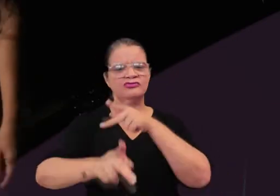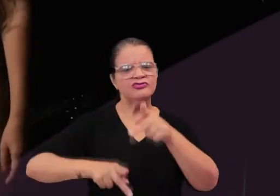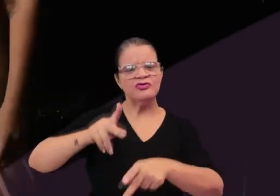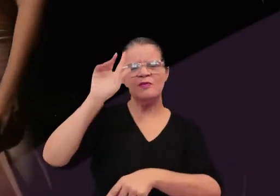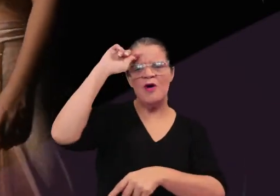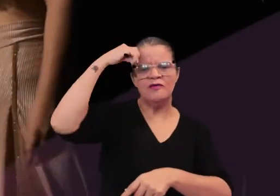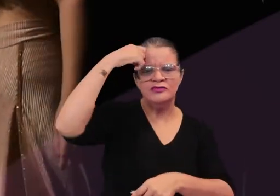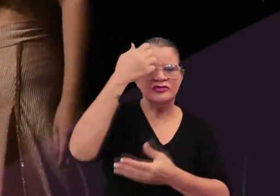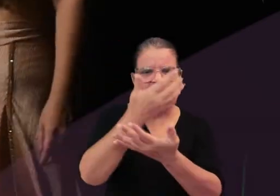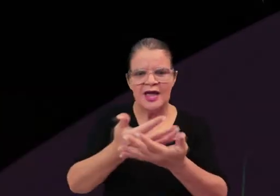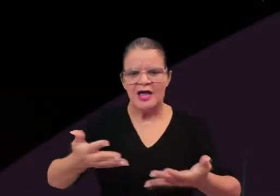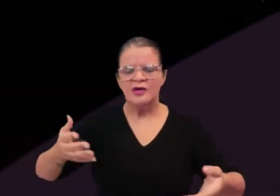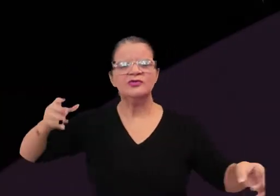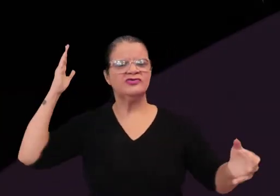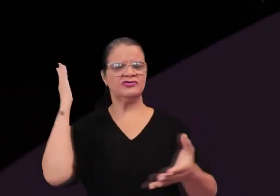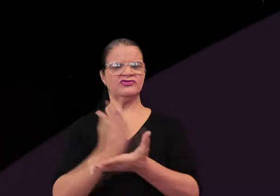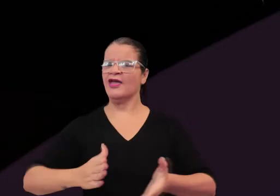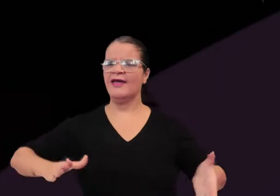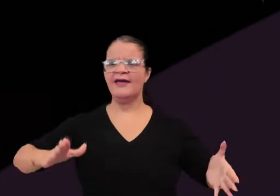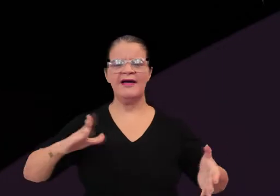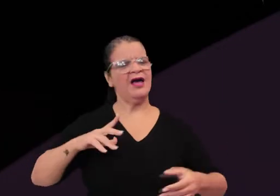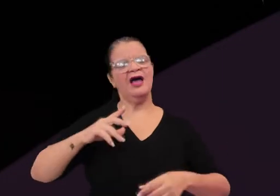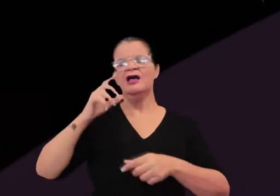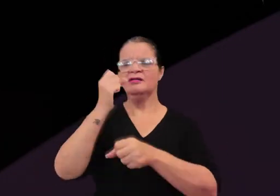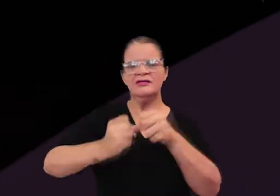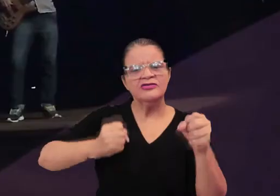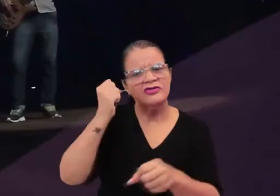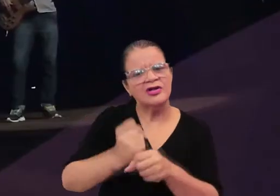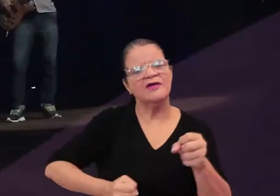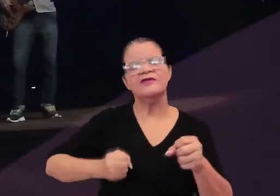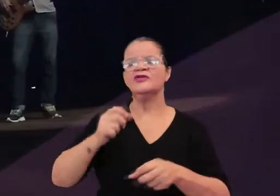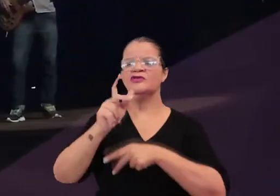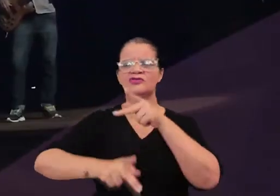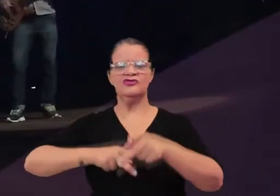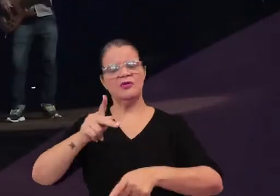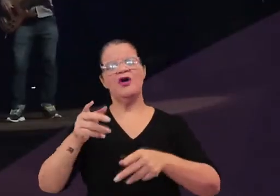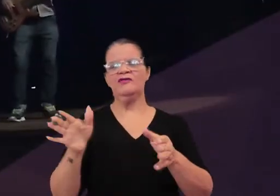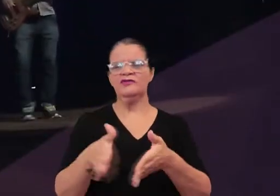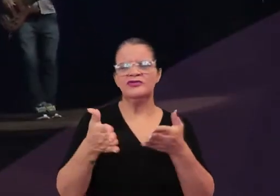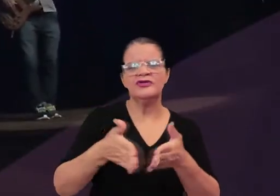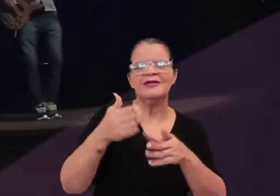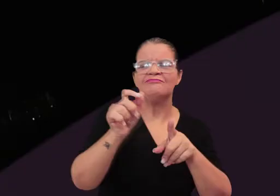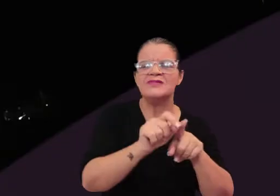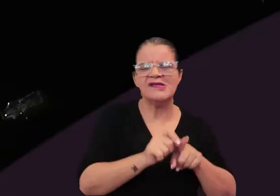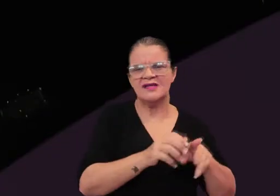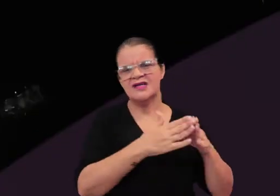povos negros. Chega do genocídio dos povos periféricos.